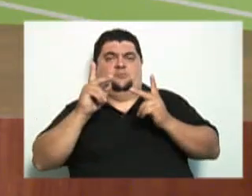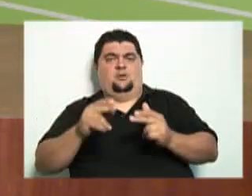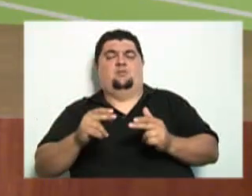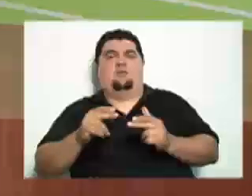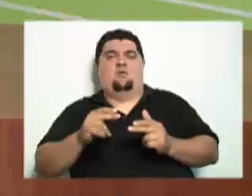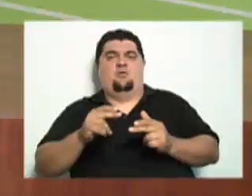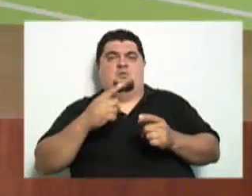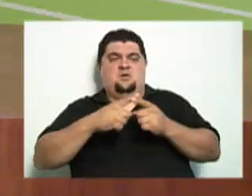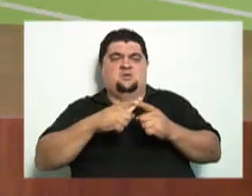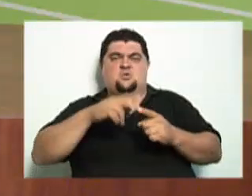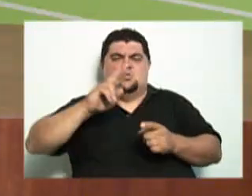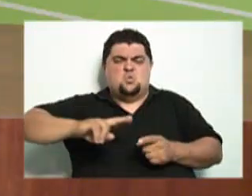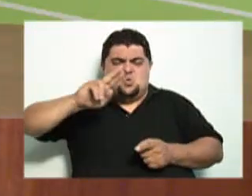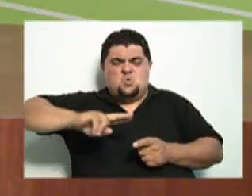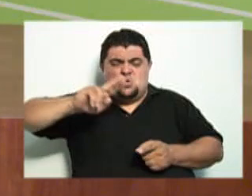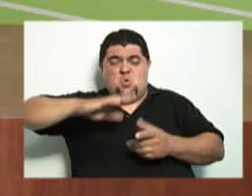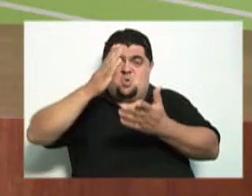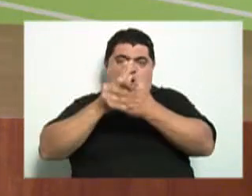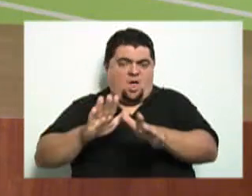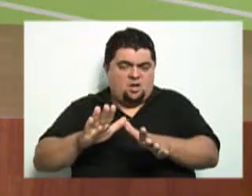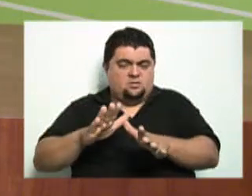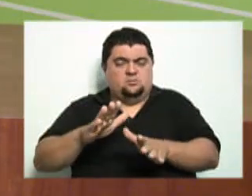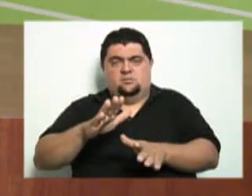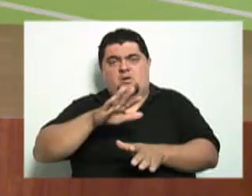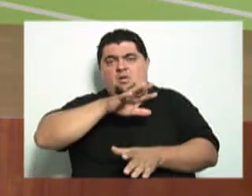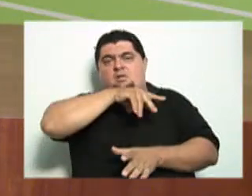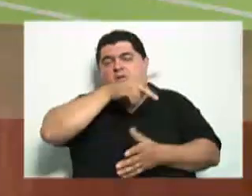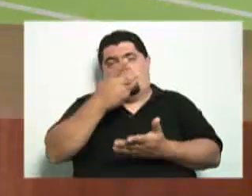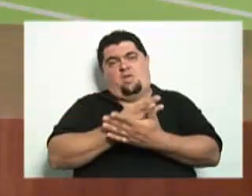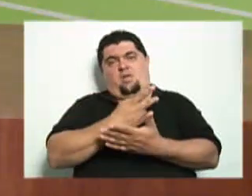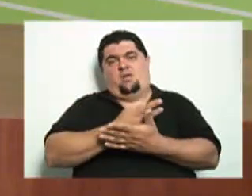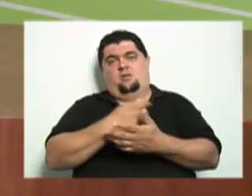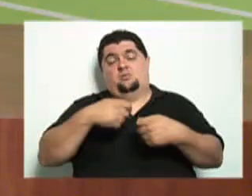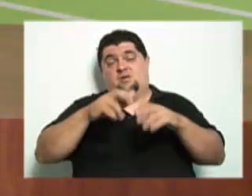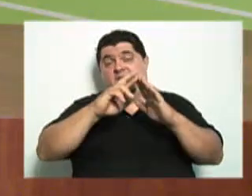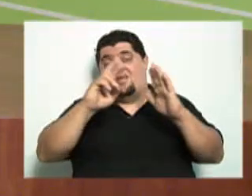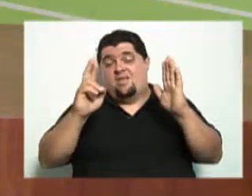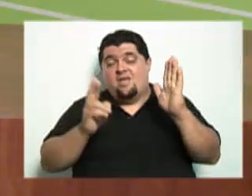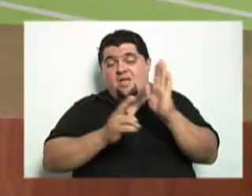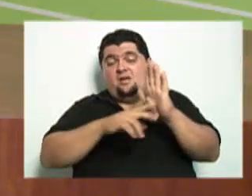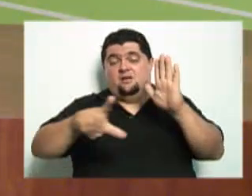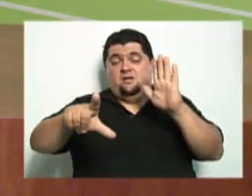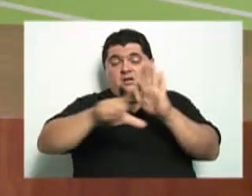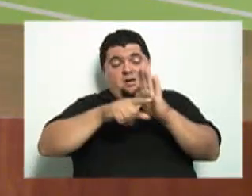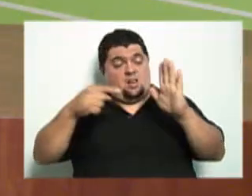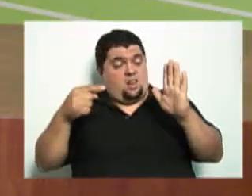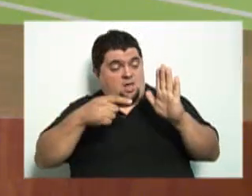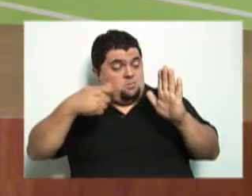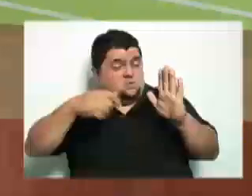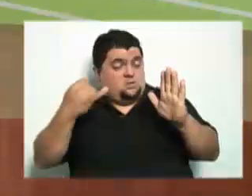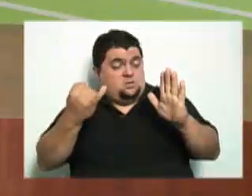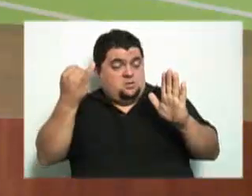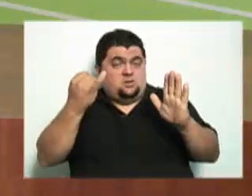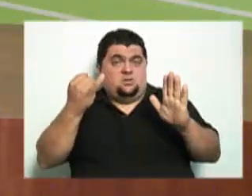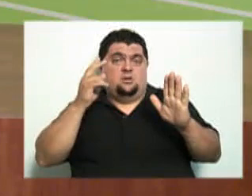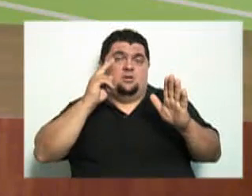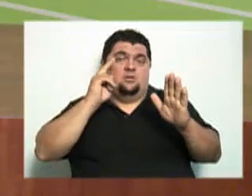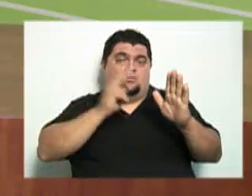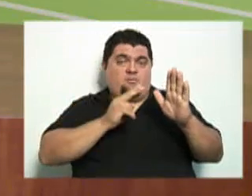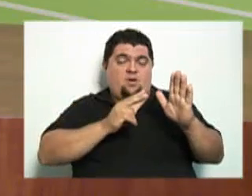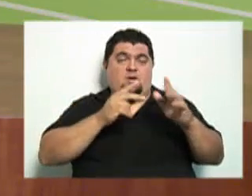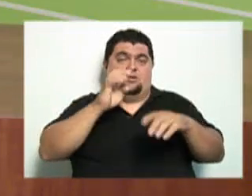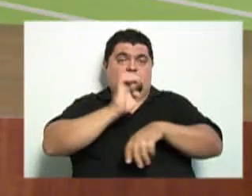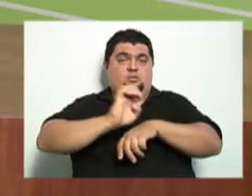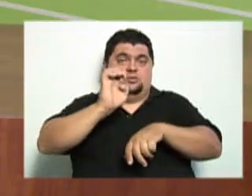as necessidades das populações. E para isso existem regras, existem leis. Essas atividades são reguladas pelo